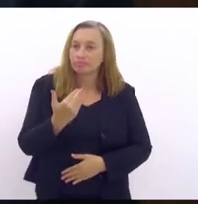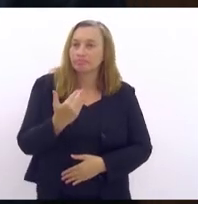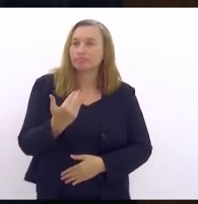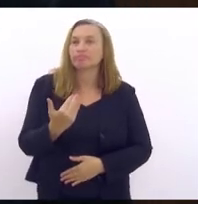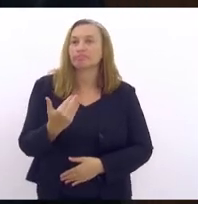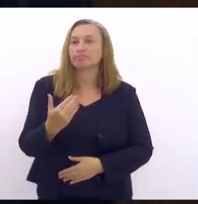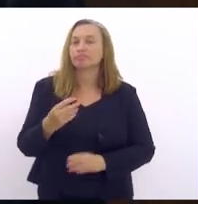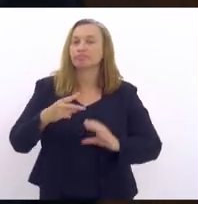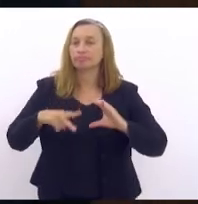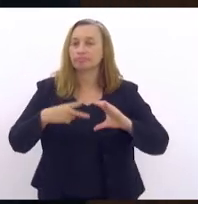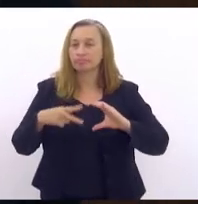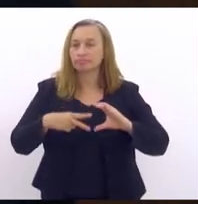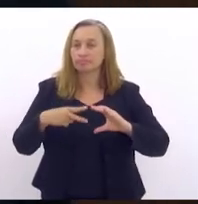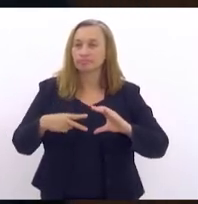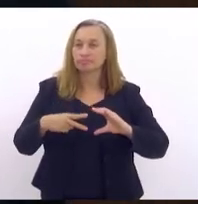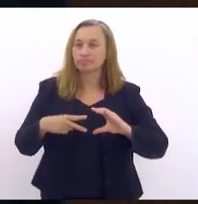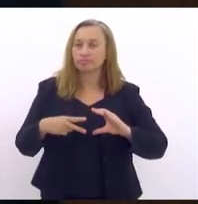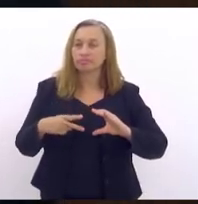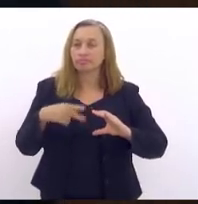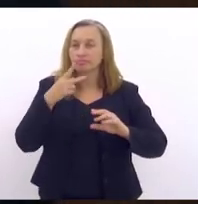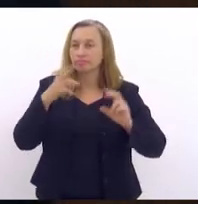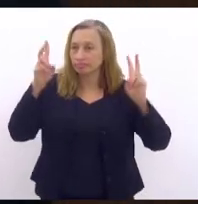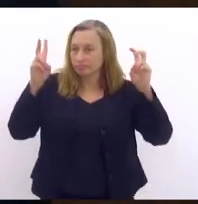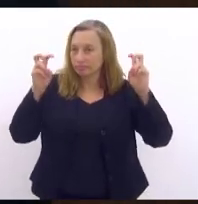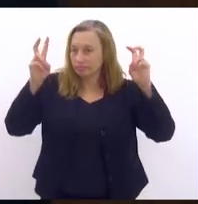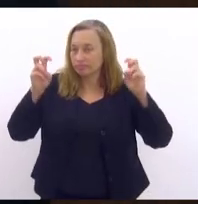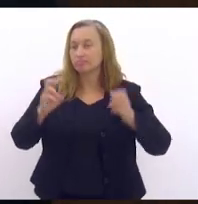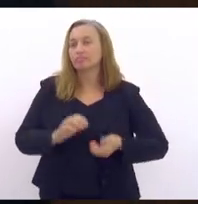que a Câmara dos Vereadores trate a matéria